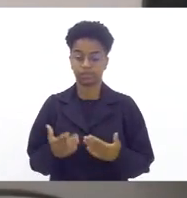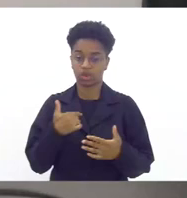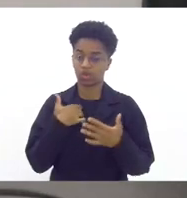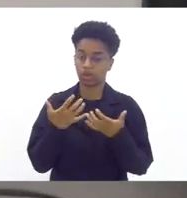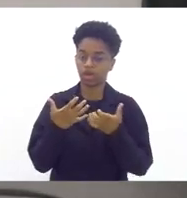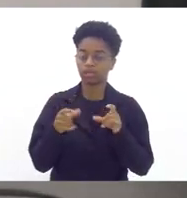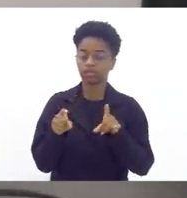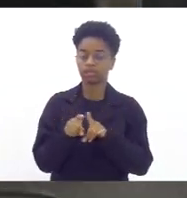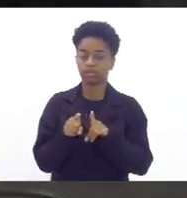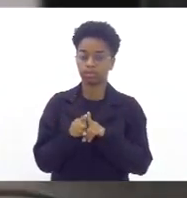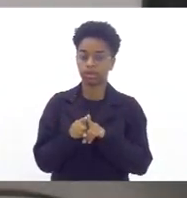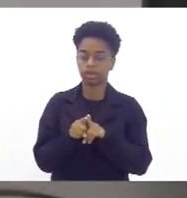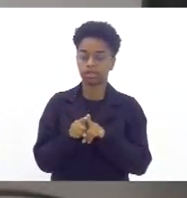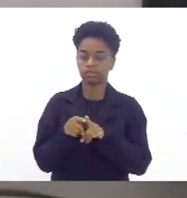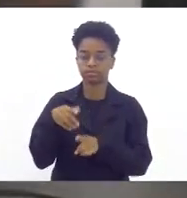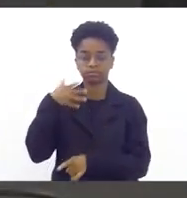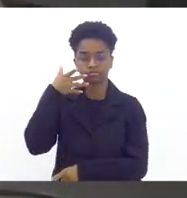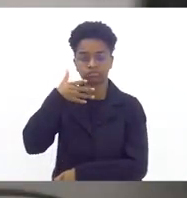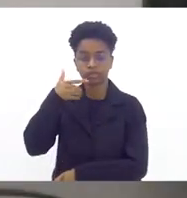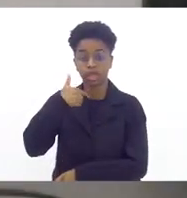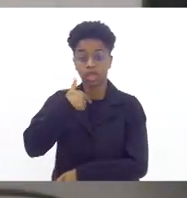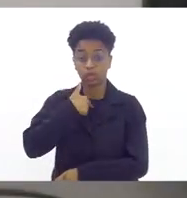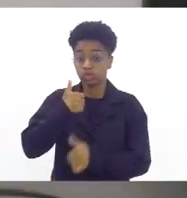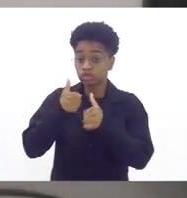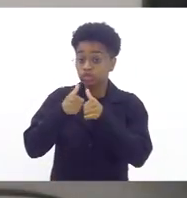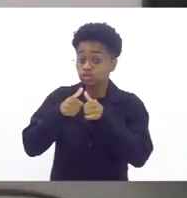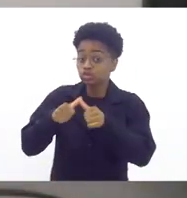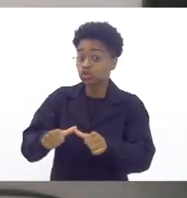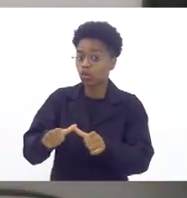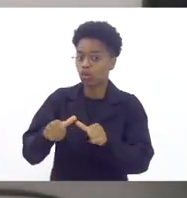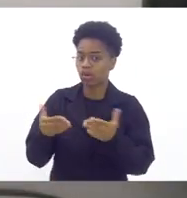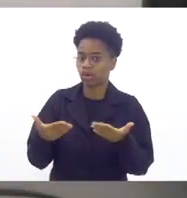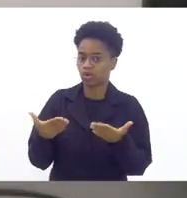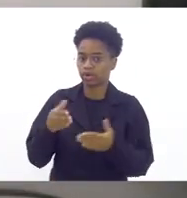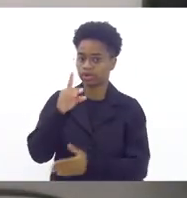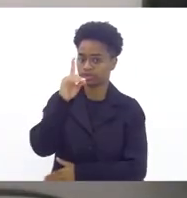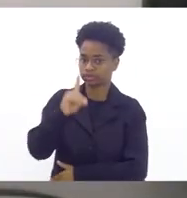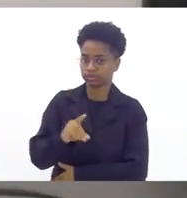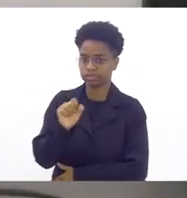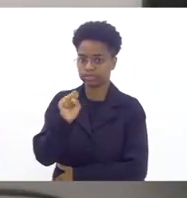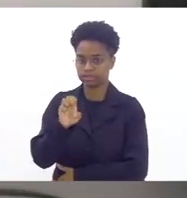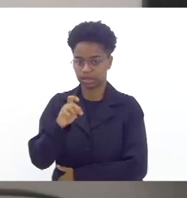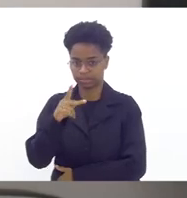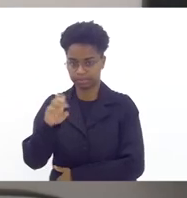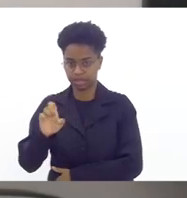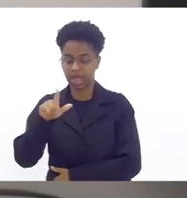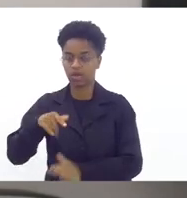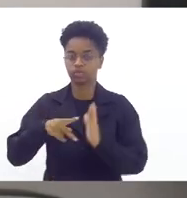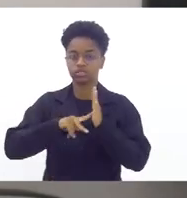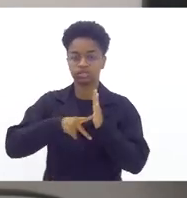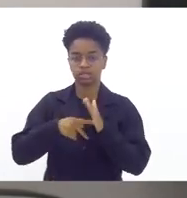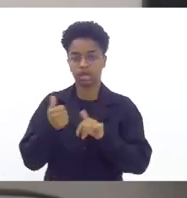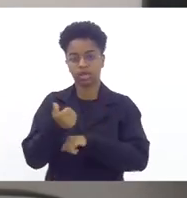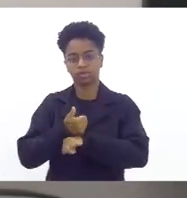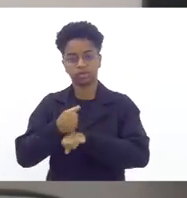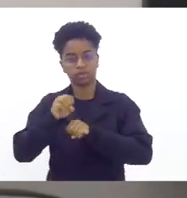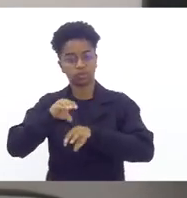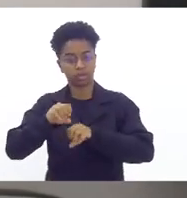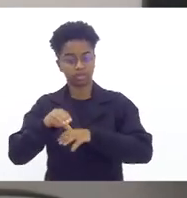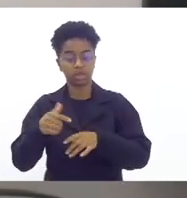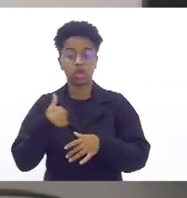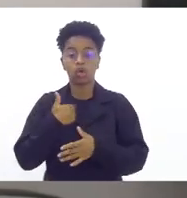que eu estou na direção do SEP, que é o Sindicato de Profissionais de Educação. Gosto muito de colocar